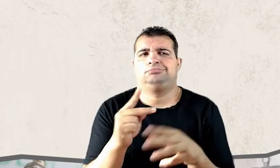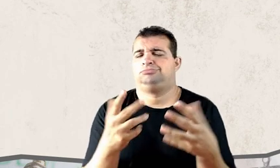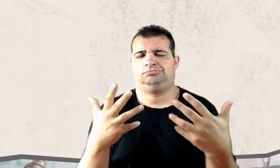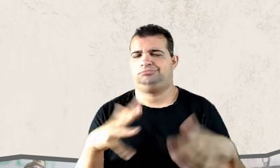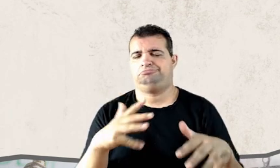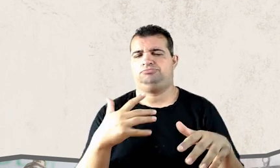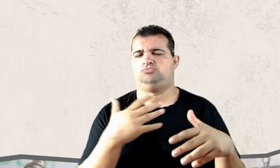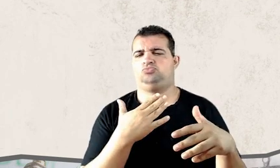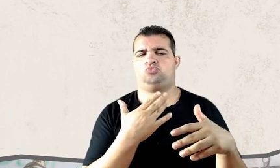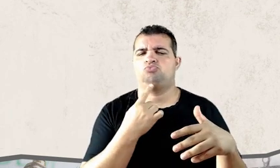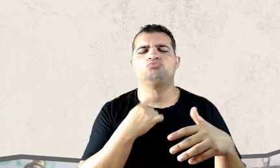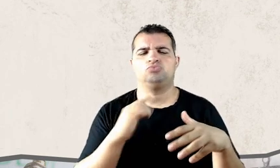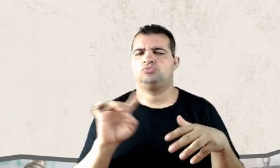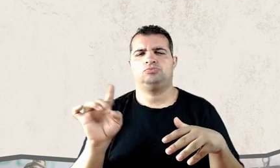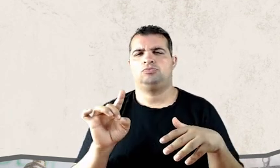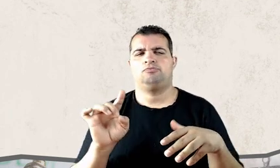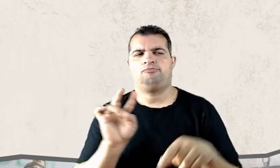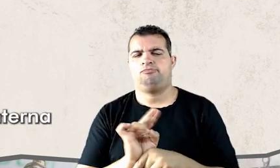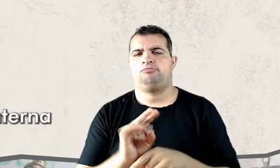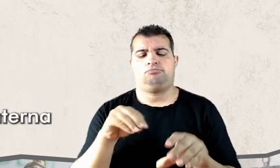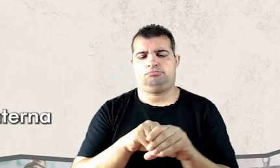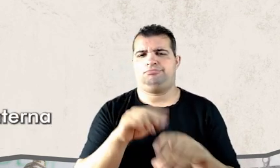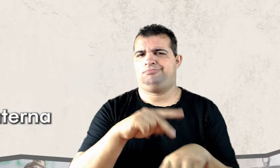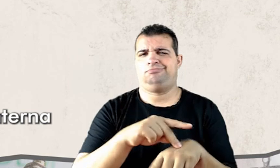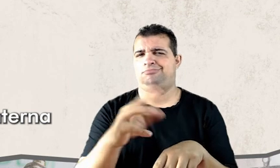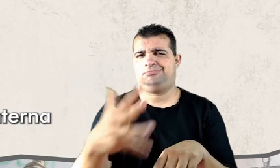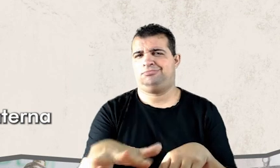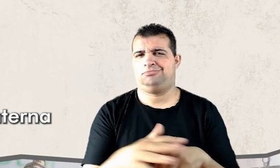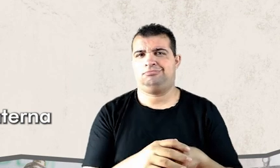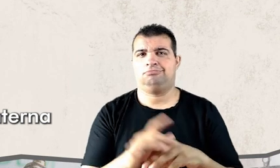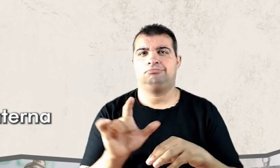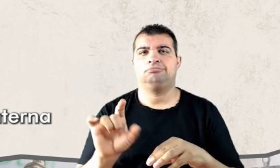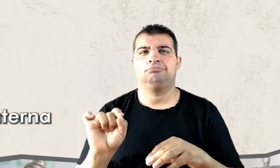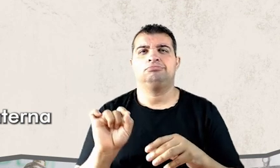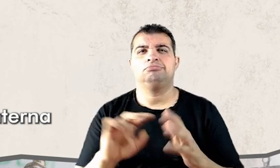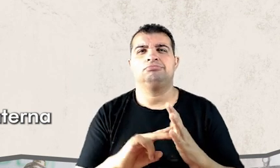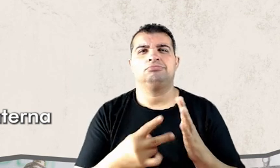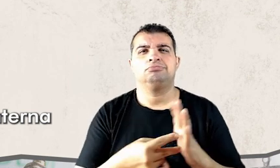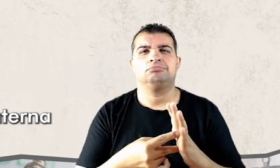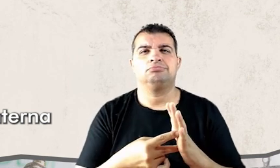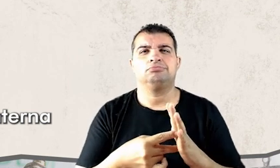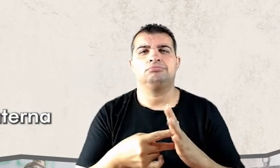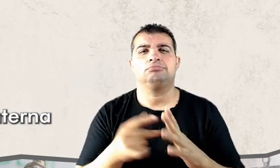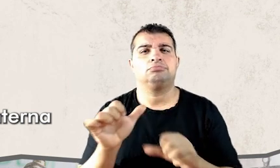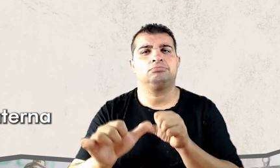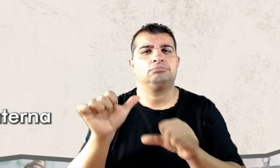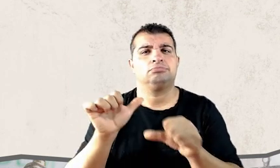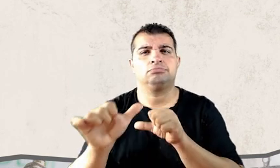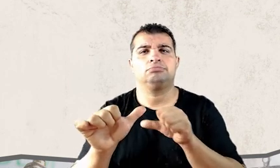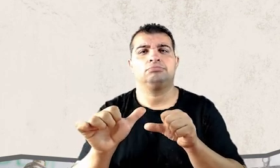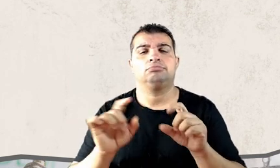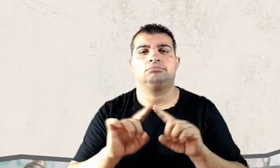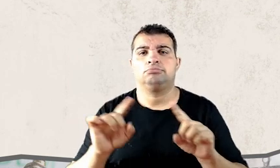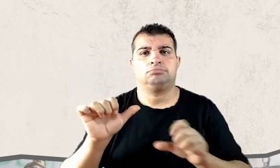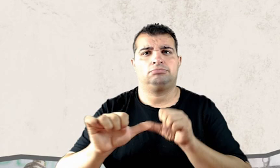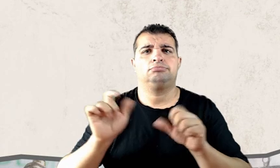não quer olhar para a realidade interna, porque olhar para a realidade interna significa fazer mudanças.